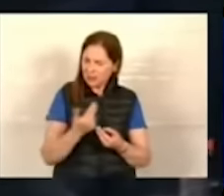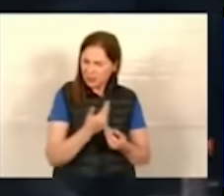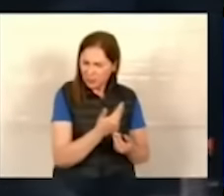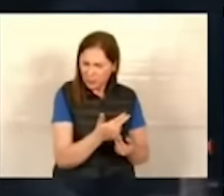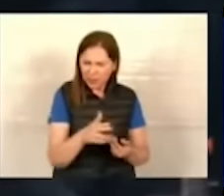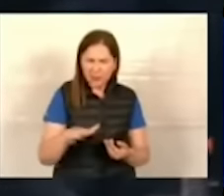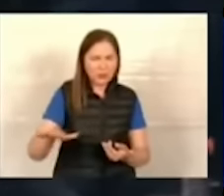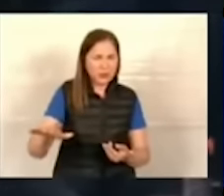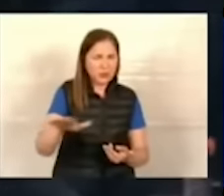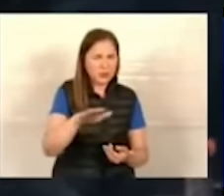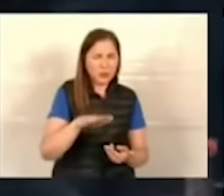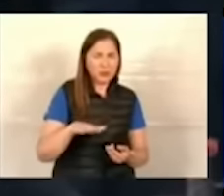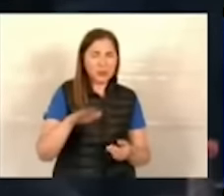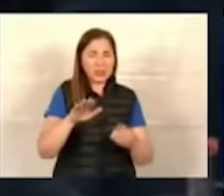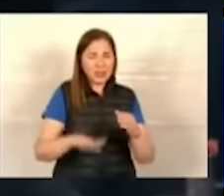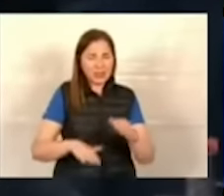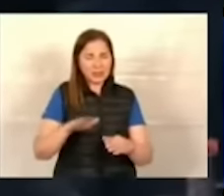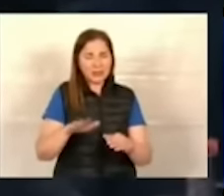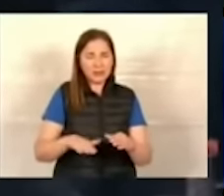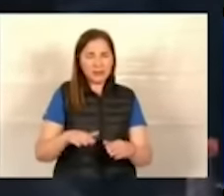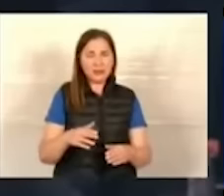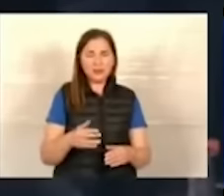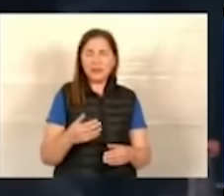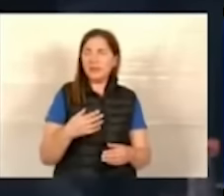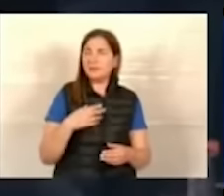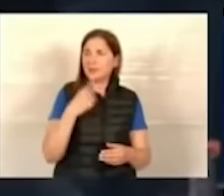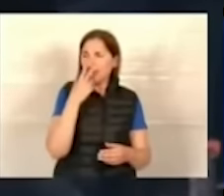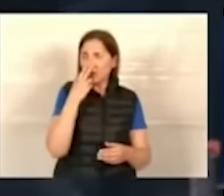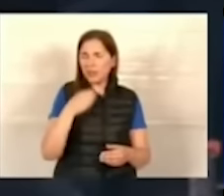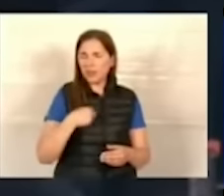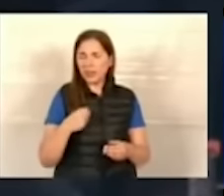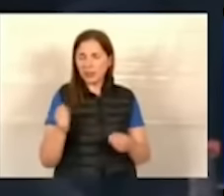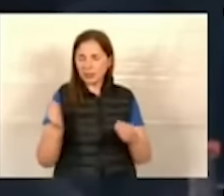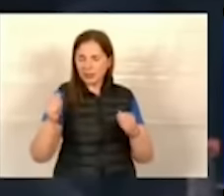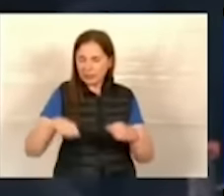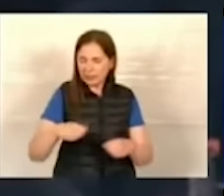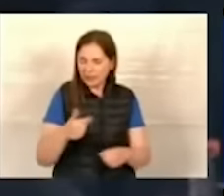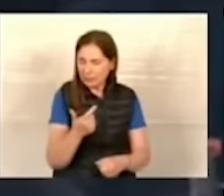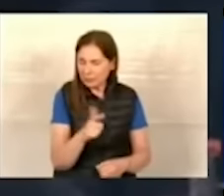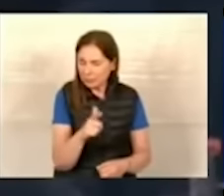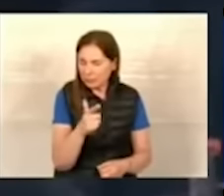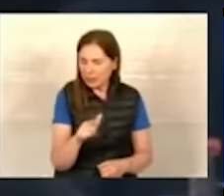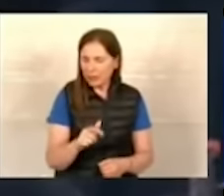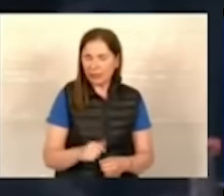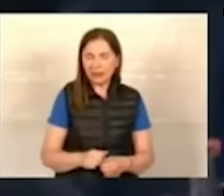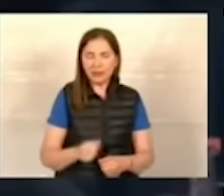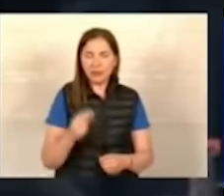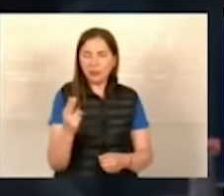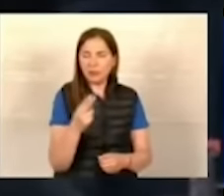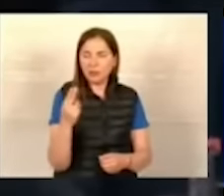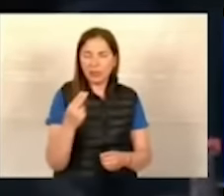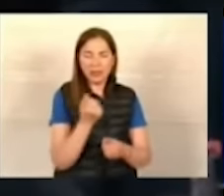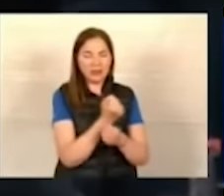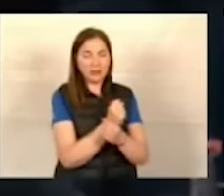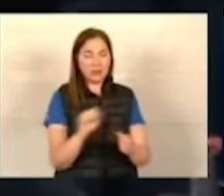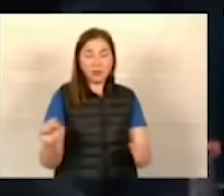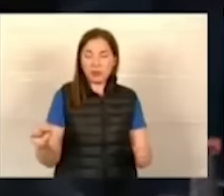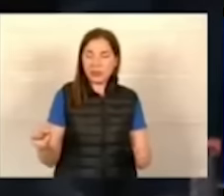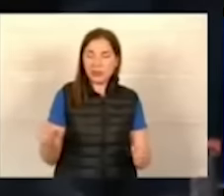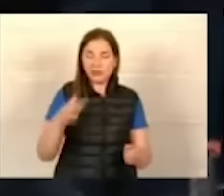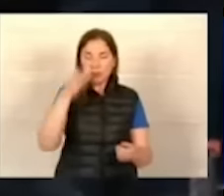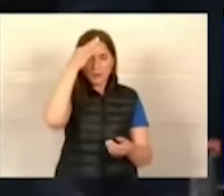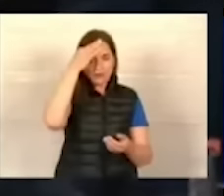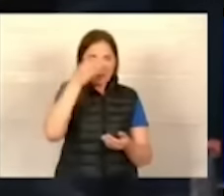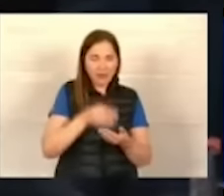políticos Às vezes a gente sente capaz de cumprir nossas tarefas a gente também vacila na